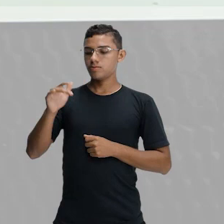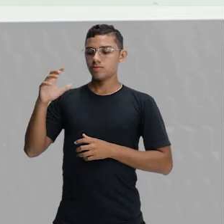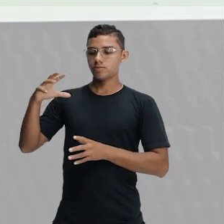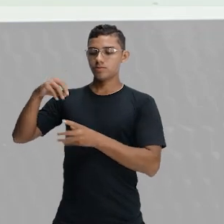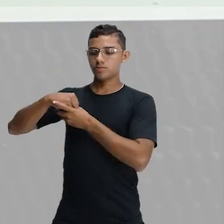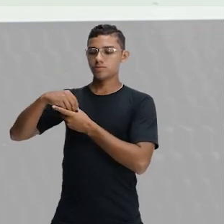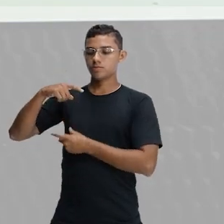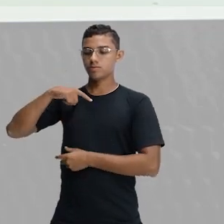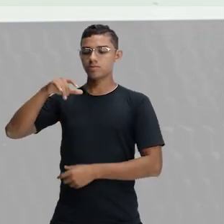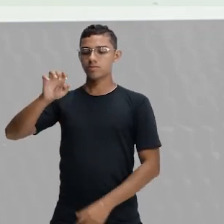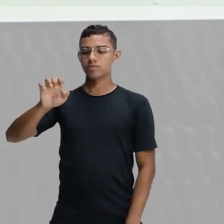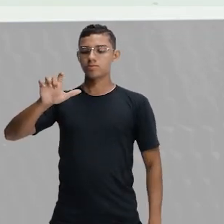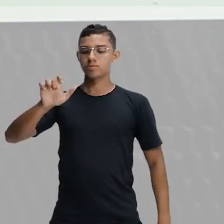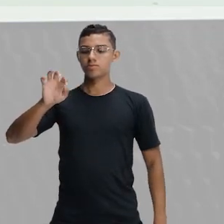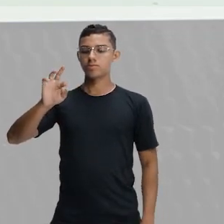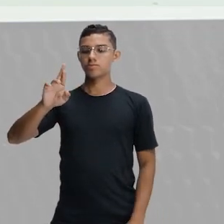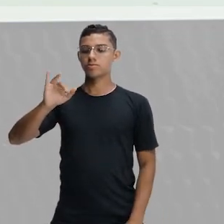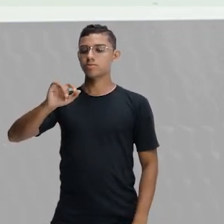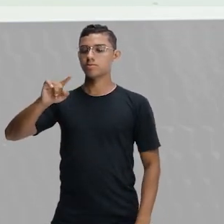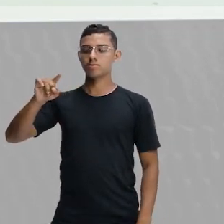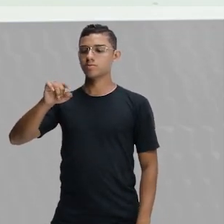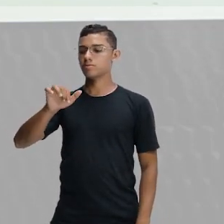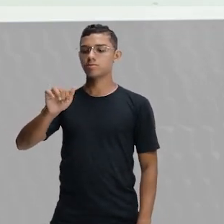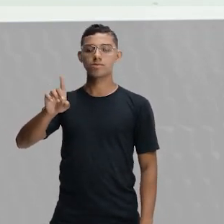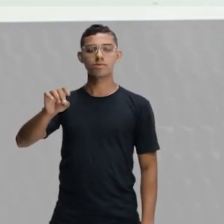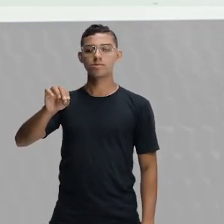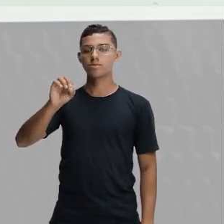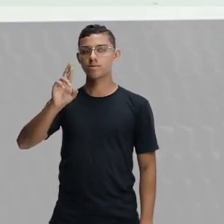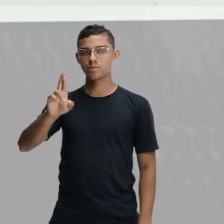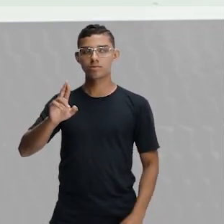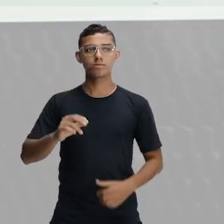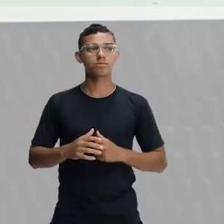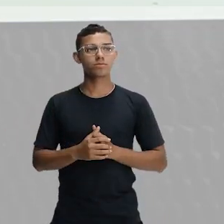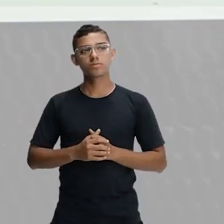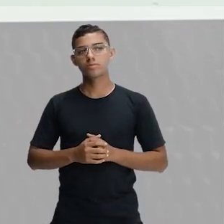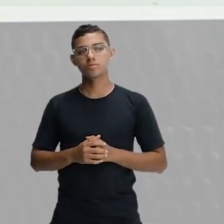eletrizado. Um corpo eletrizado.